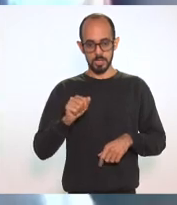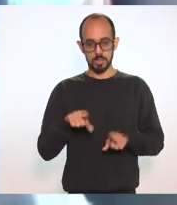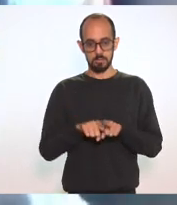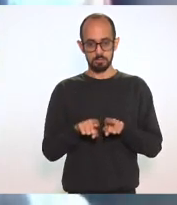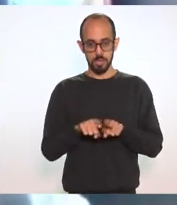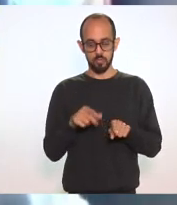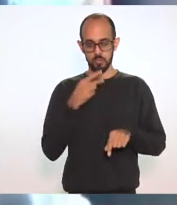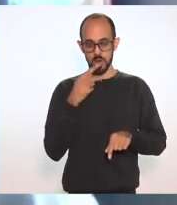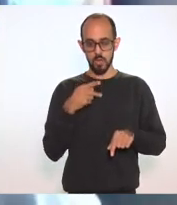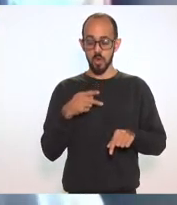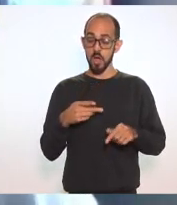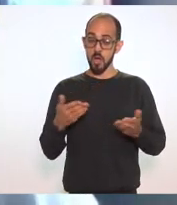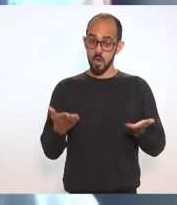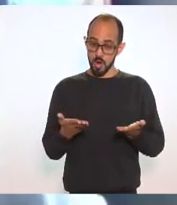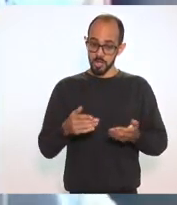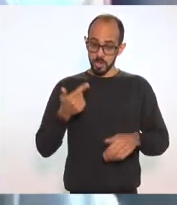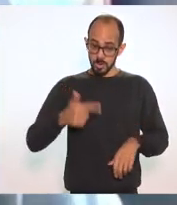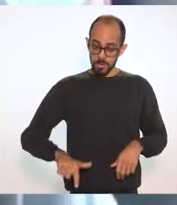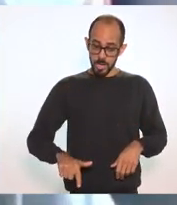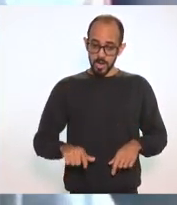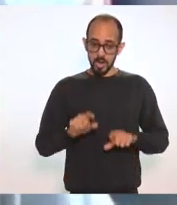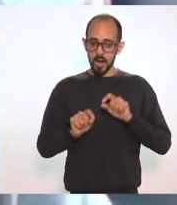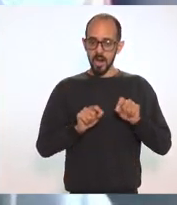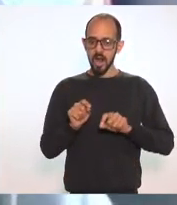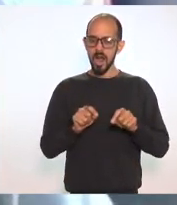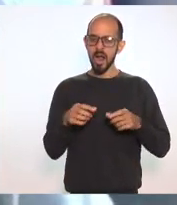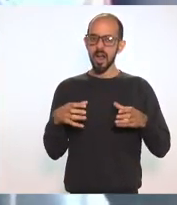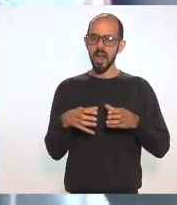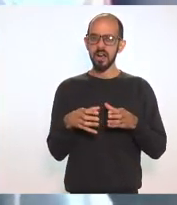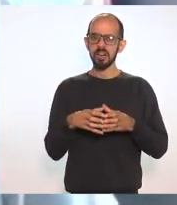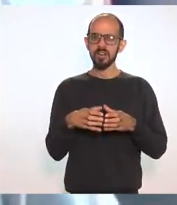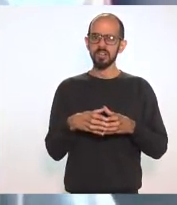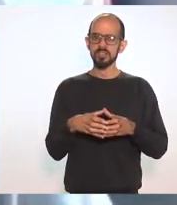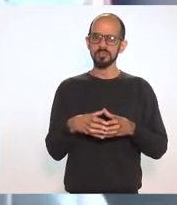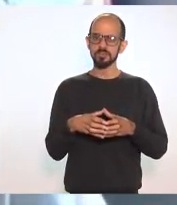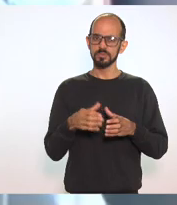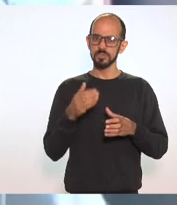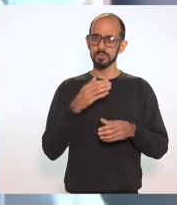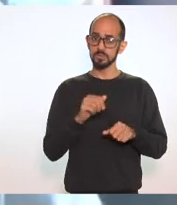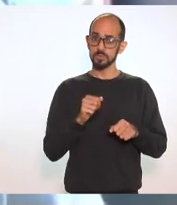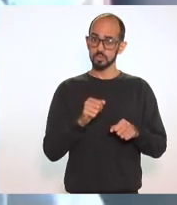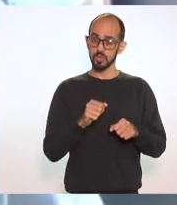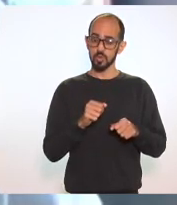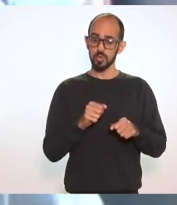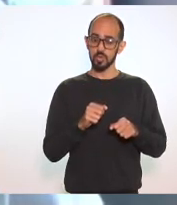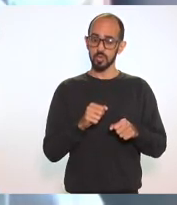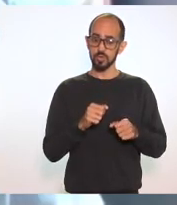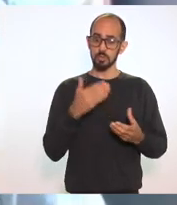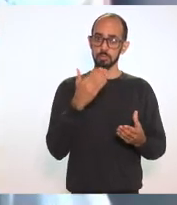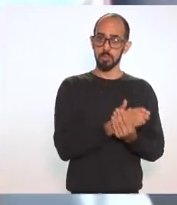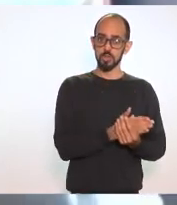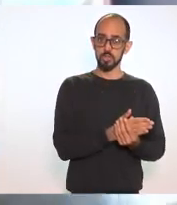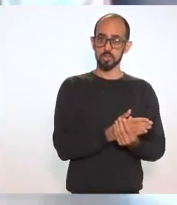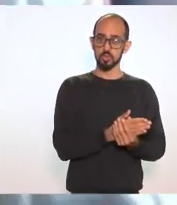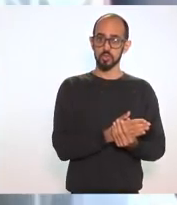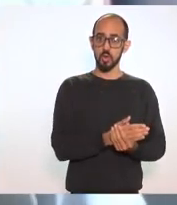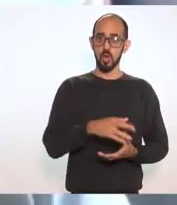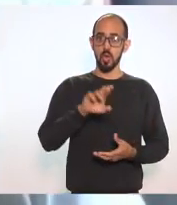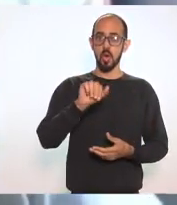mas repito hoje, que a comissão entrou contra o Roberto Jefferson, que atacou a comunidade judaica, dizendo